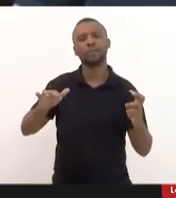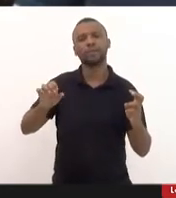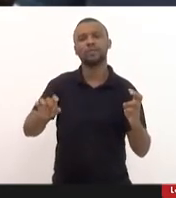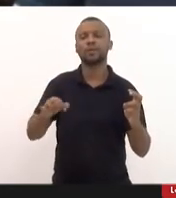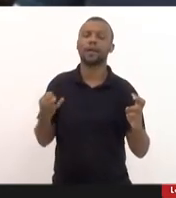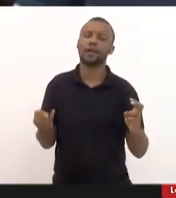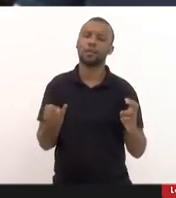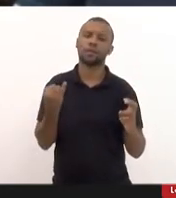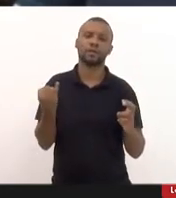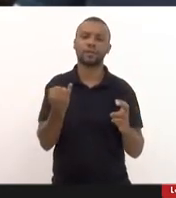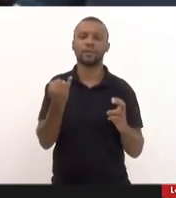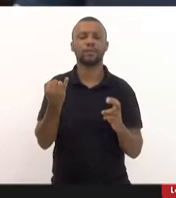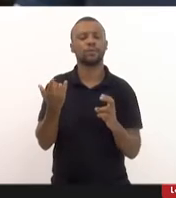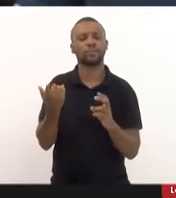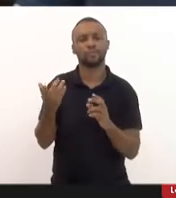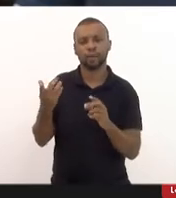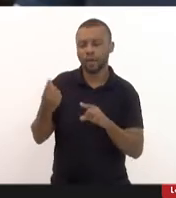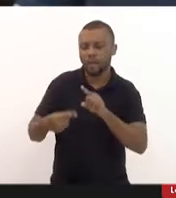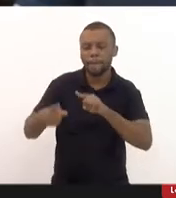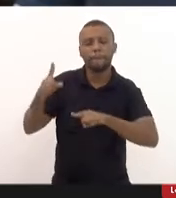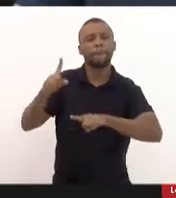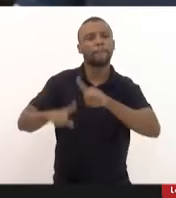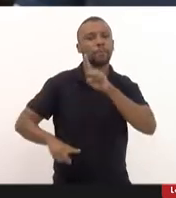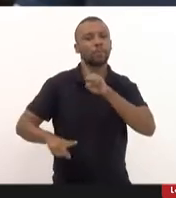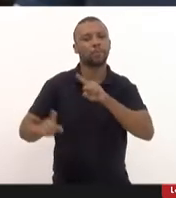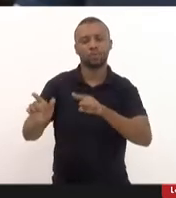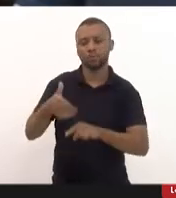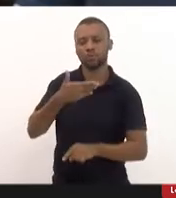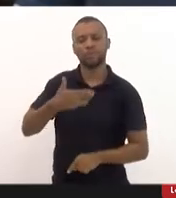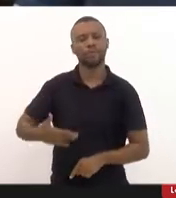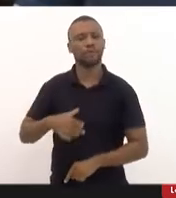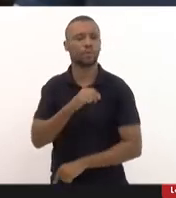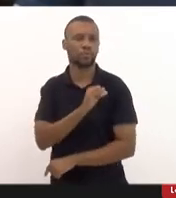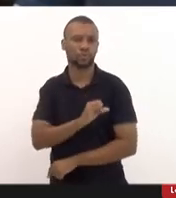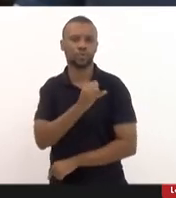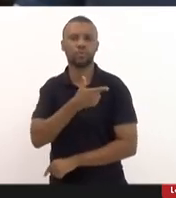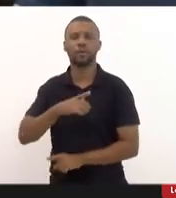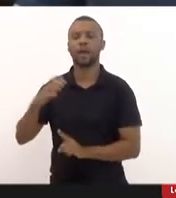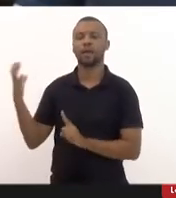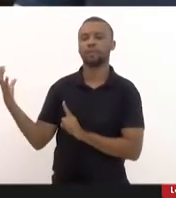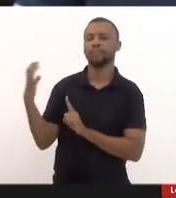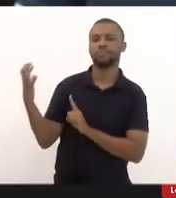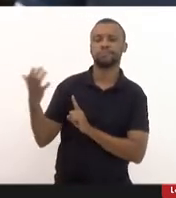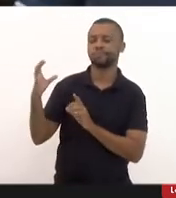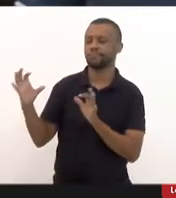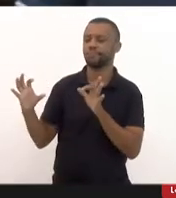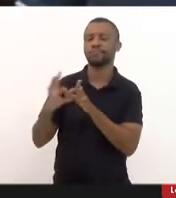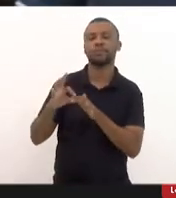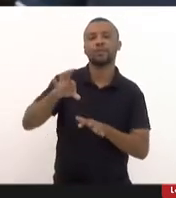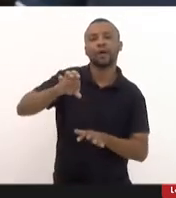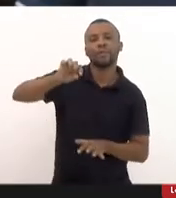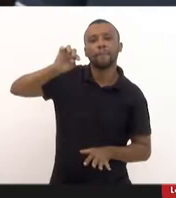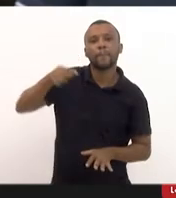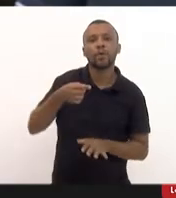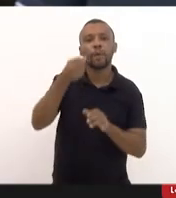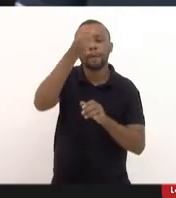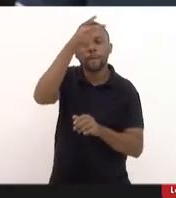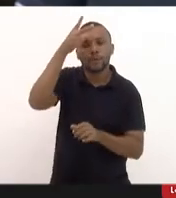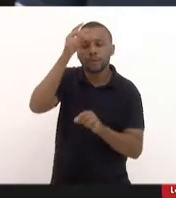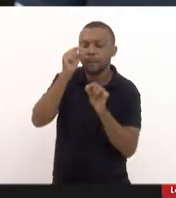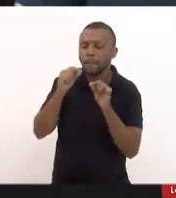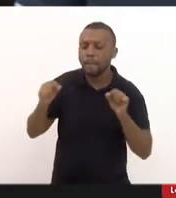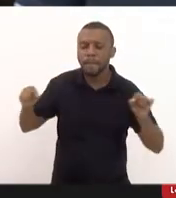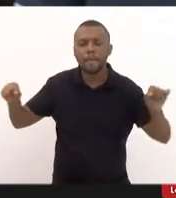o desenvolvimento do Estado do Rio, porque ele tem uma influência direta com 9 municípios e uma influência indireta